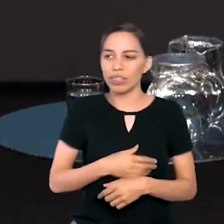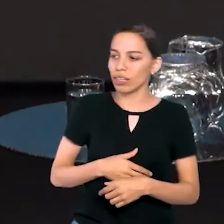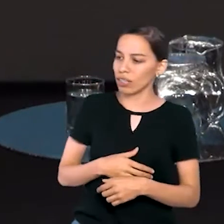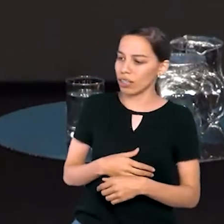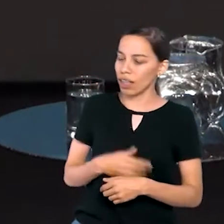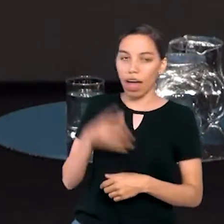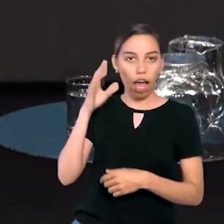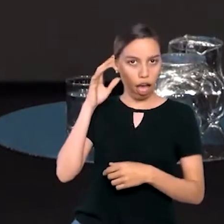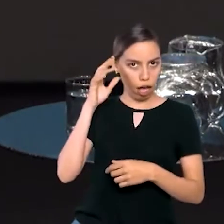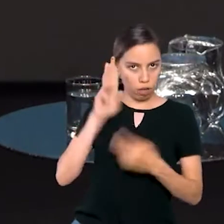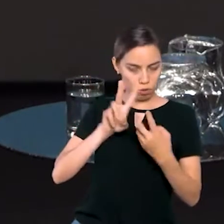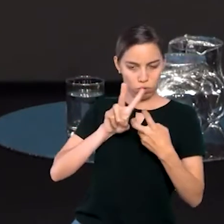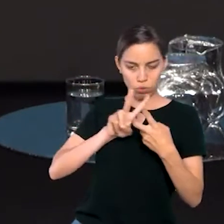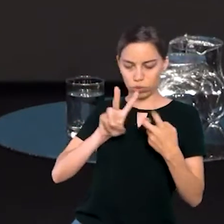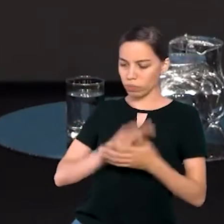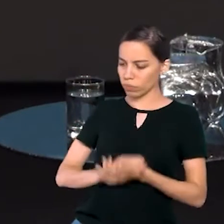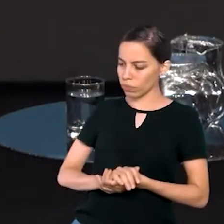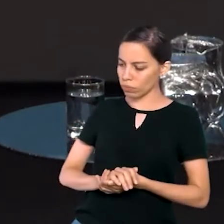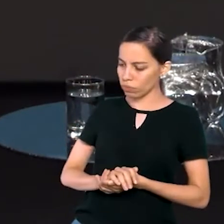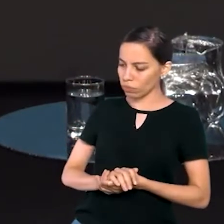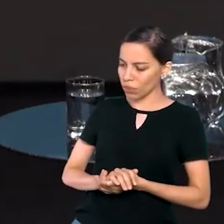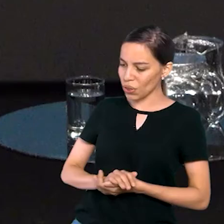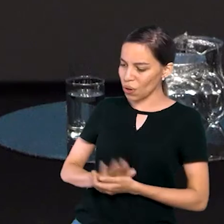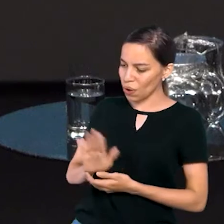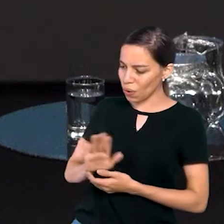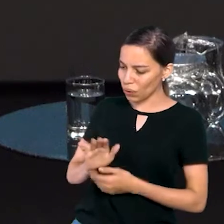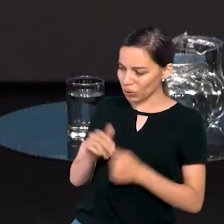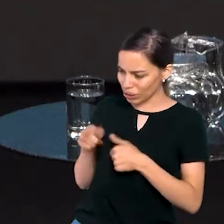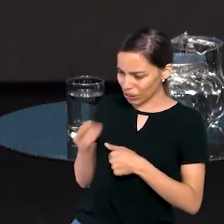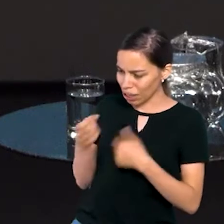crianças viraram para a mãe e falaram, olha, ele fala.